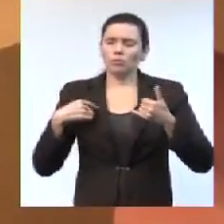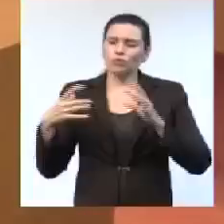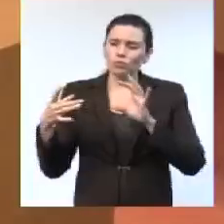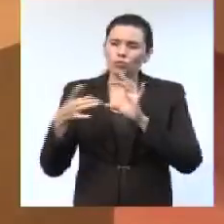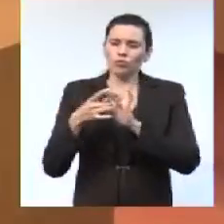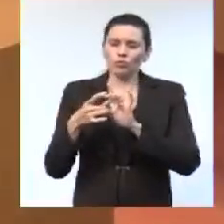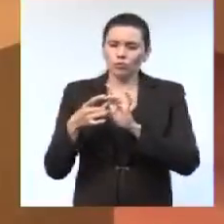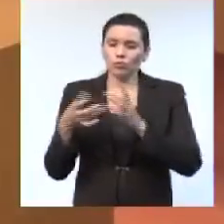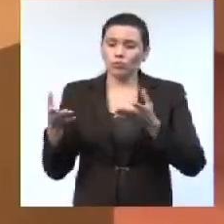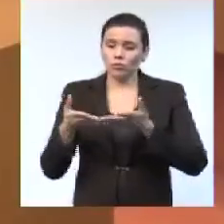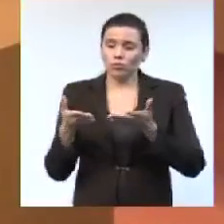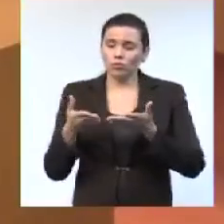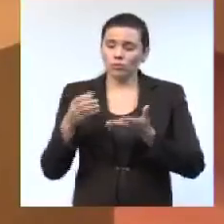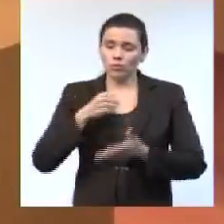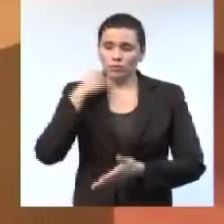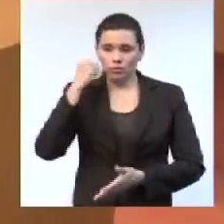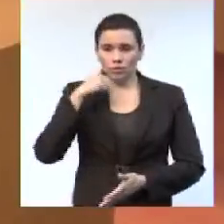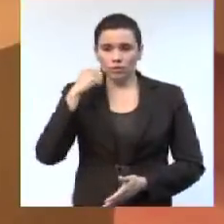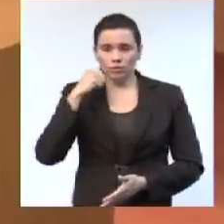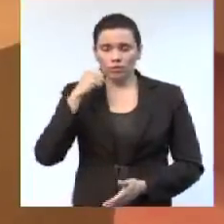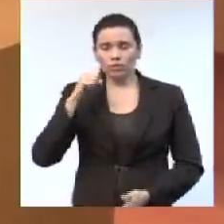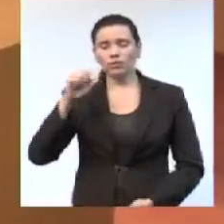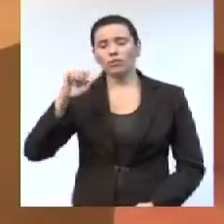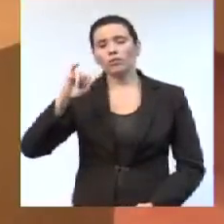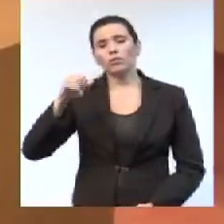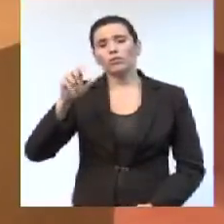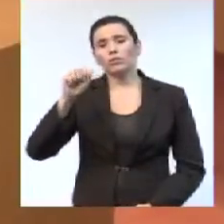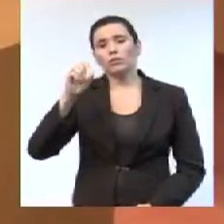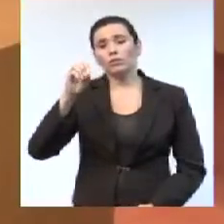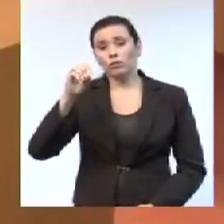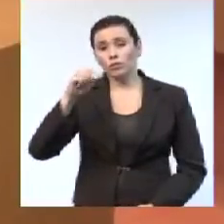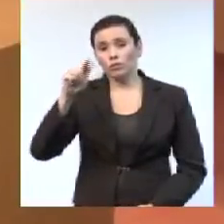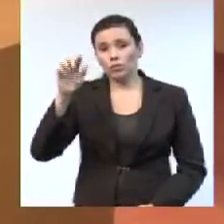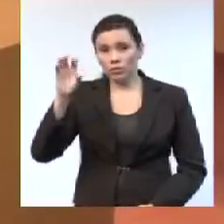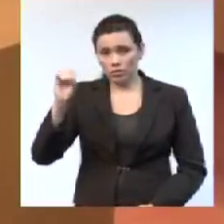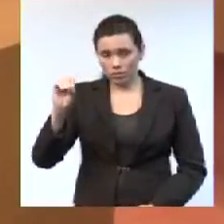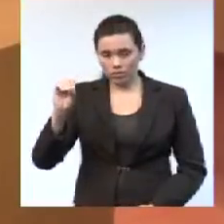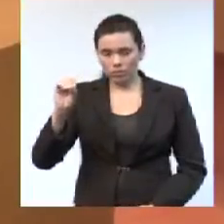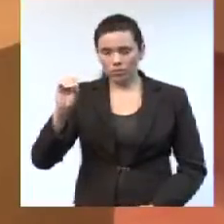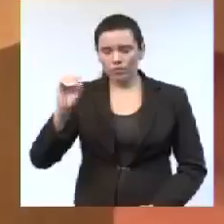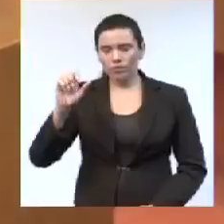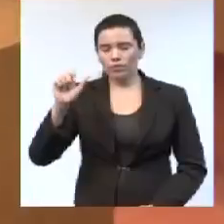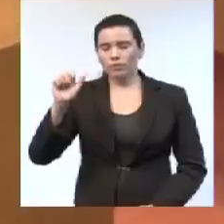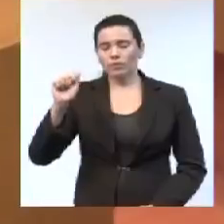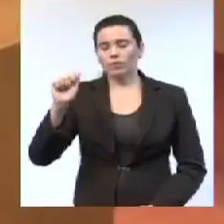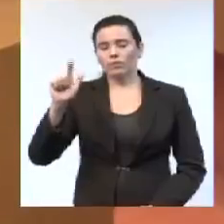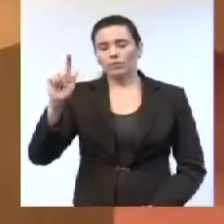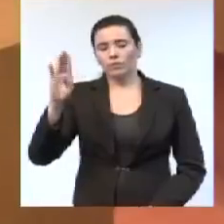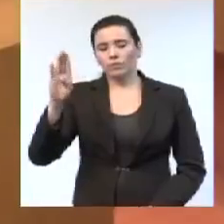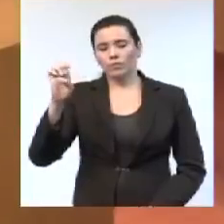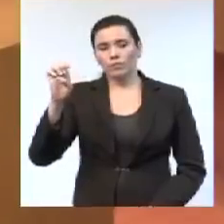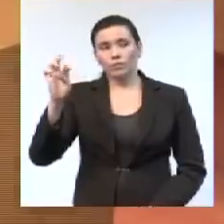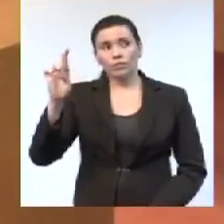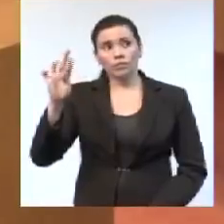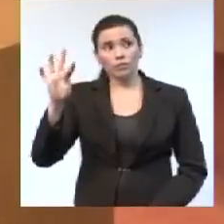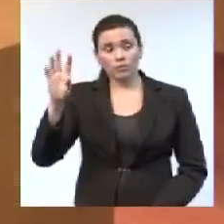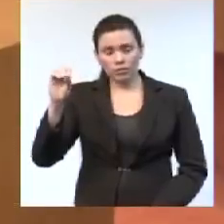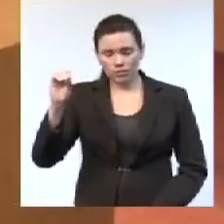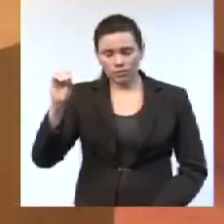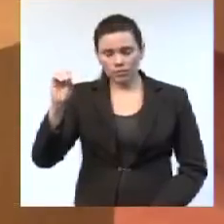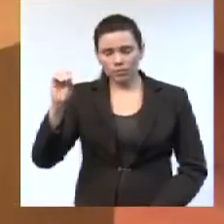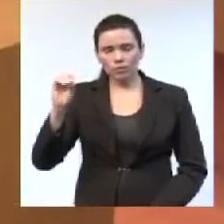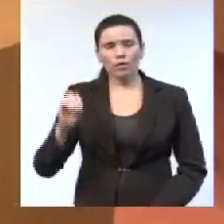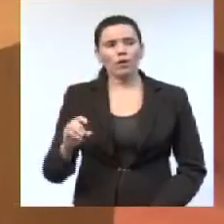Hoje, o senador João Alberto é um dos poucos políticos do Brasil que, apesar de toda essa enxovalhada que existe hoje no Brasil